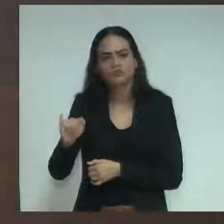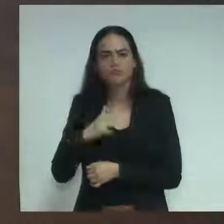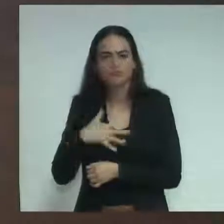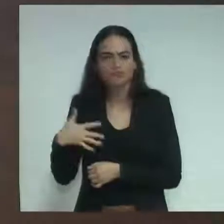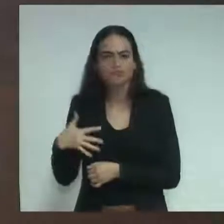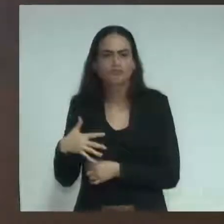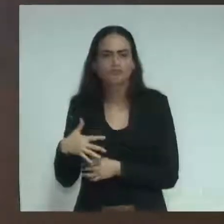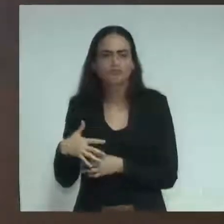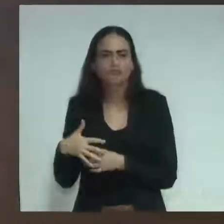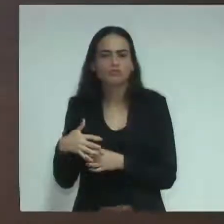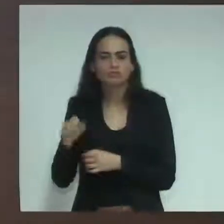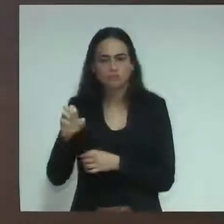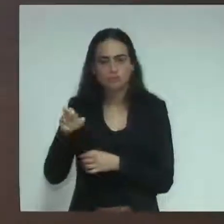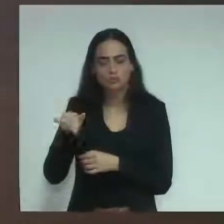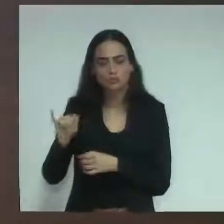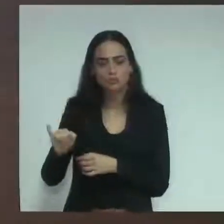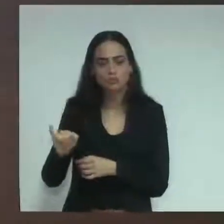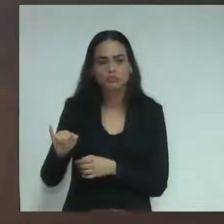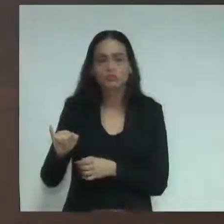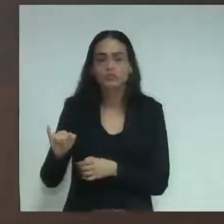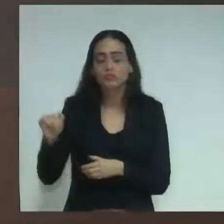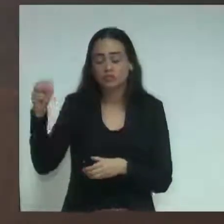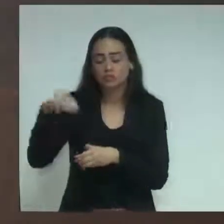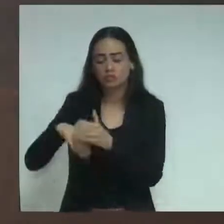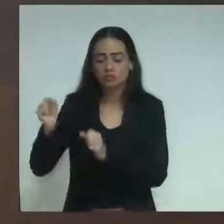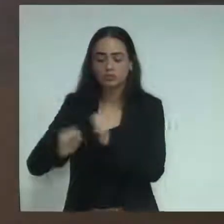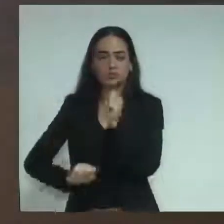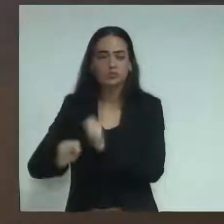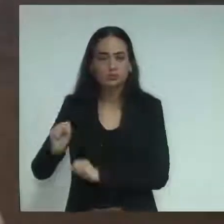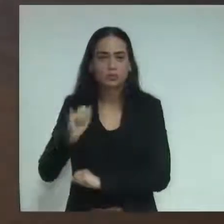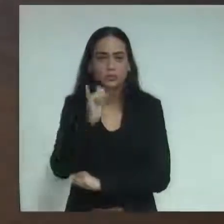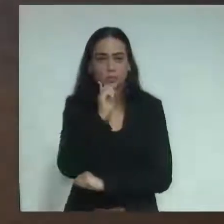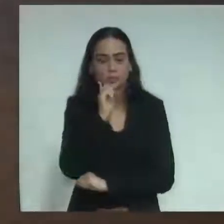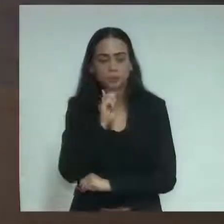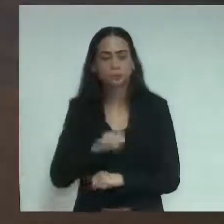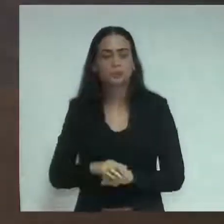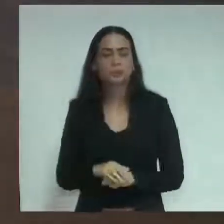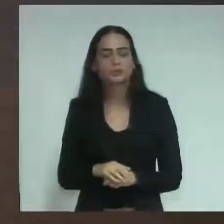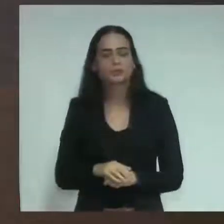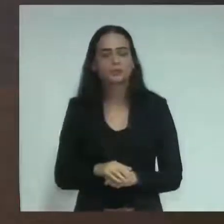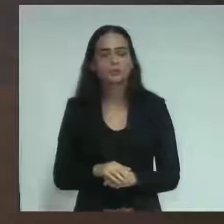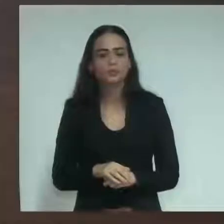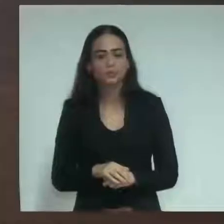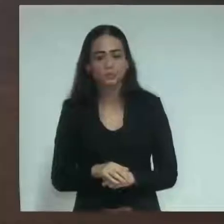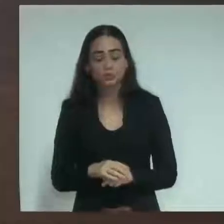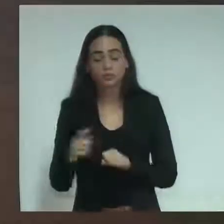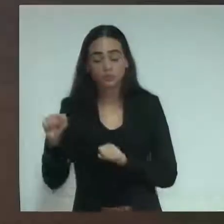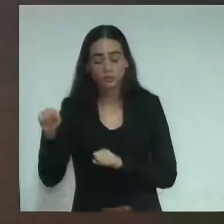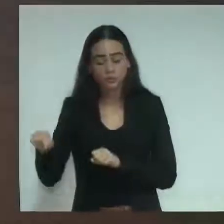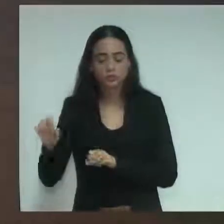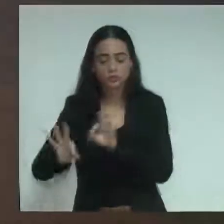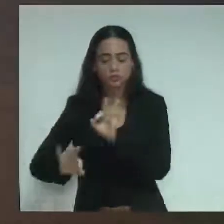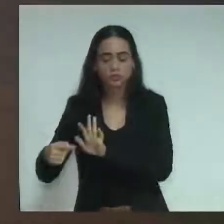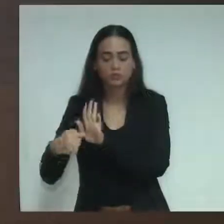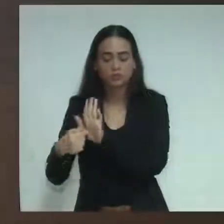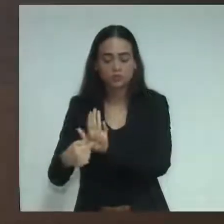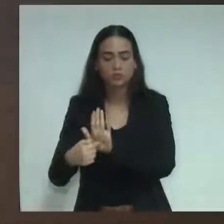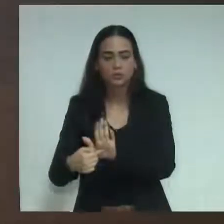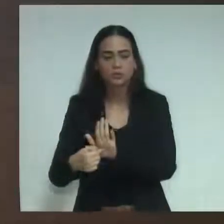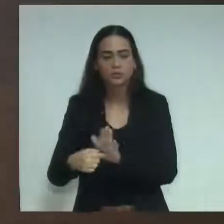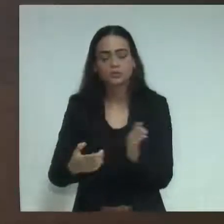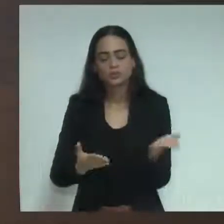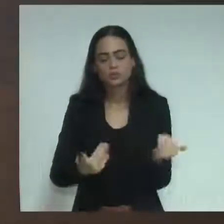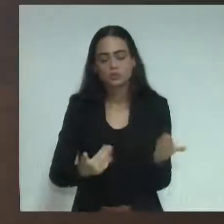indústrias alguns tipos de pedagogia. O que o Projeto Escola de Fábrica ele traz? Possibilita a inclusão de jovens de 16 a